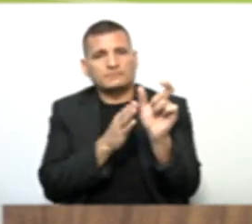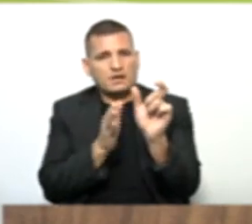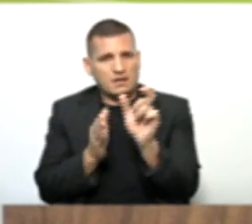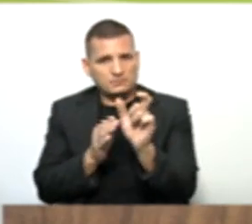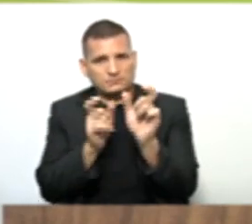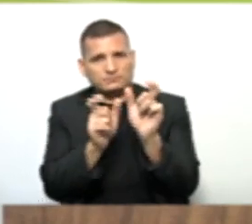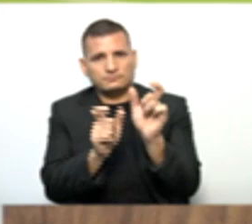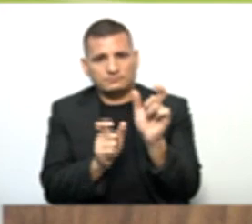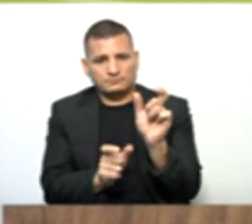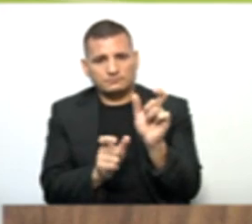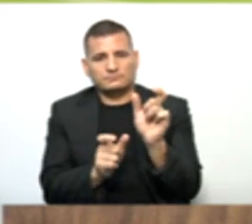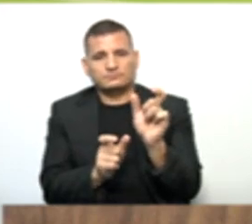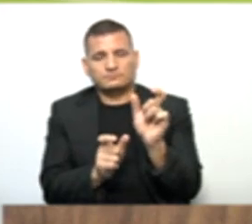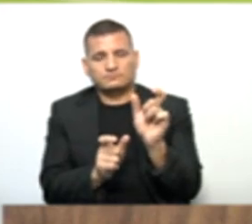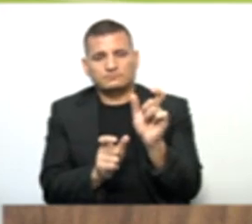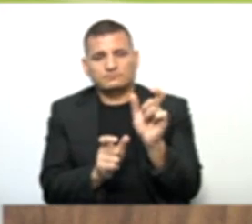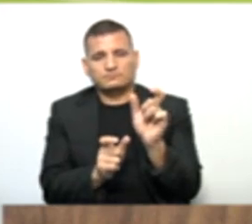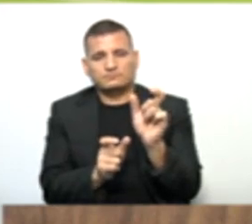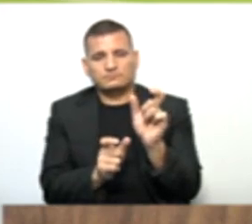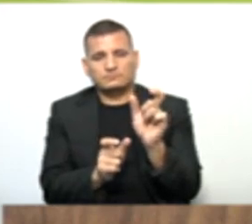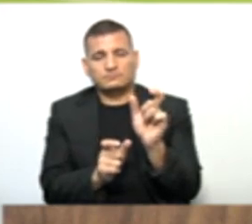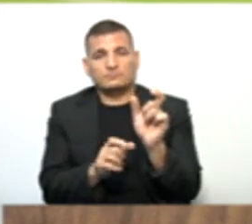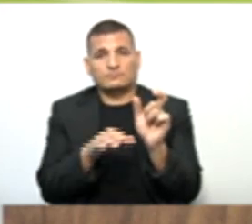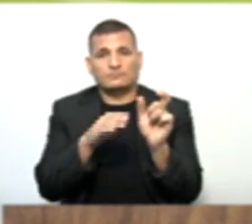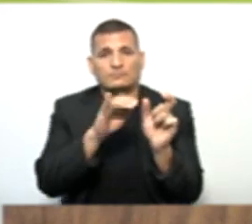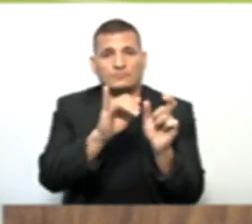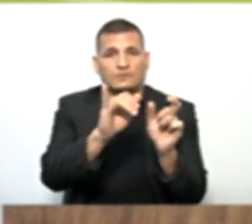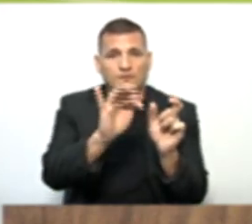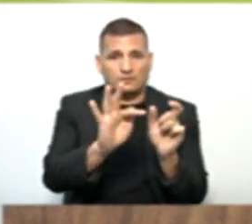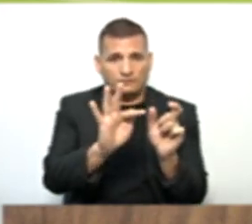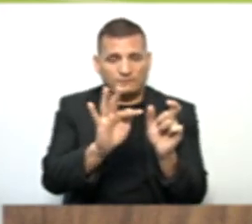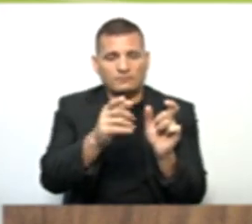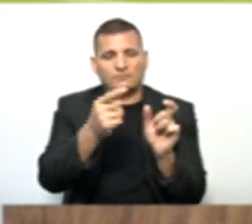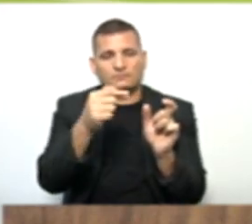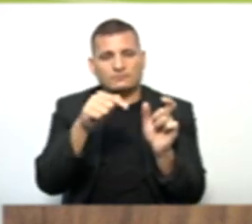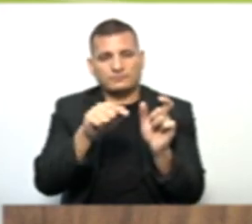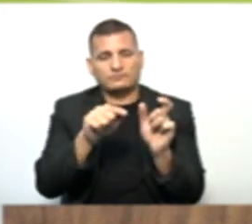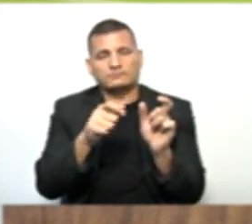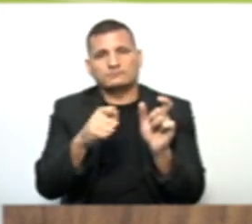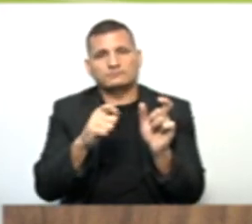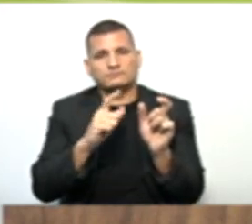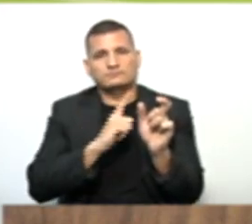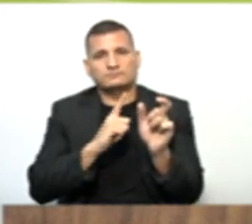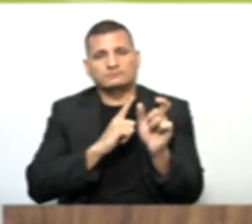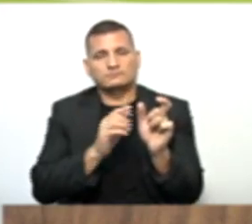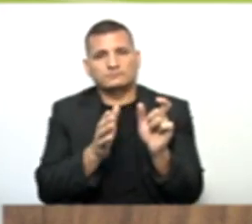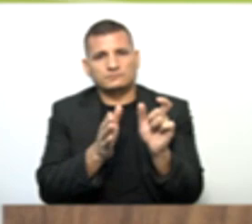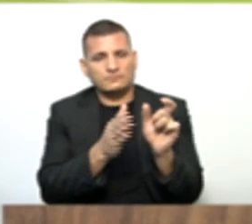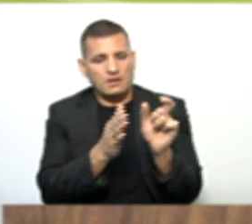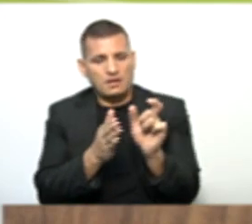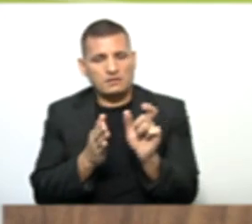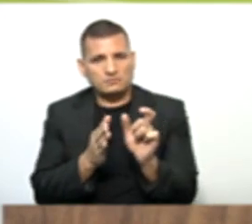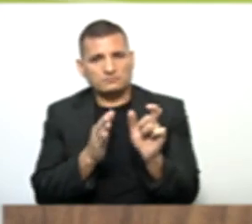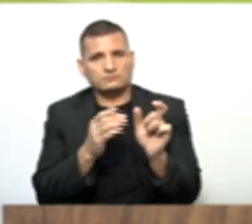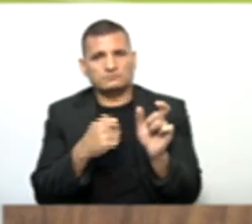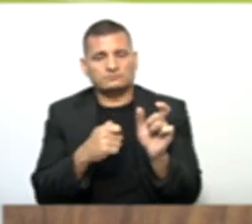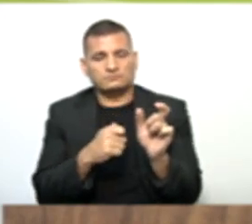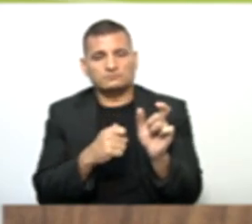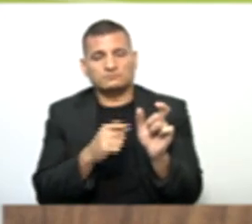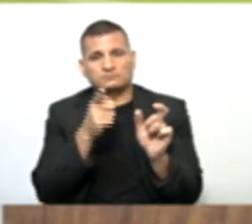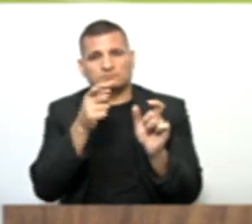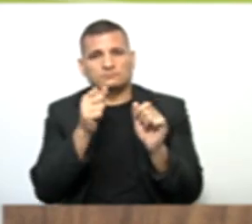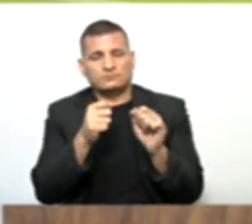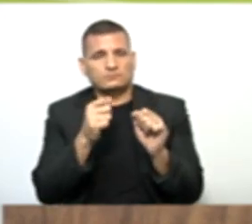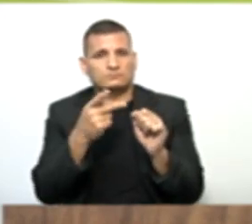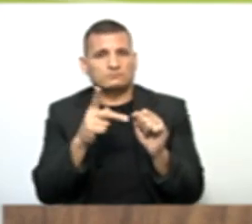do comando, né? Quando entra no if, tem que ter uma certa quantidade de espaços. Você pode criar o